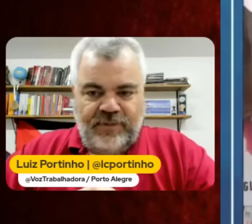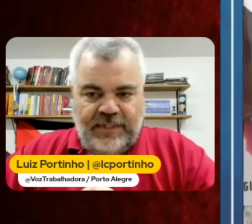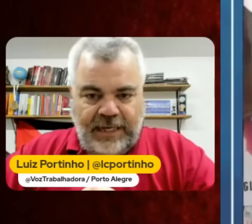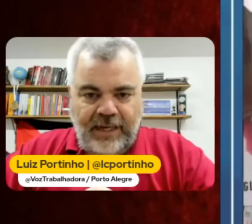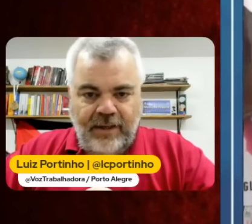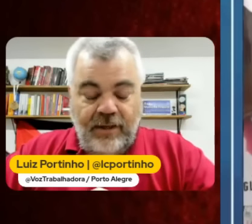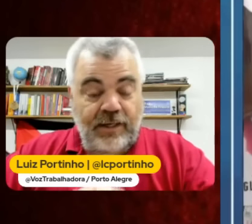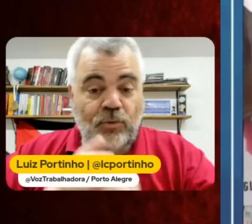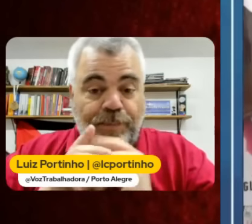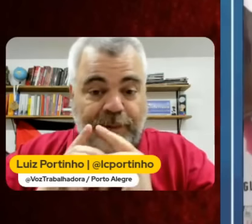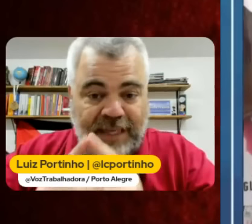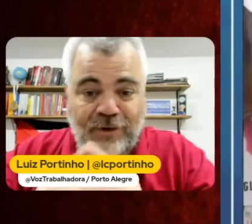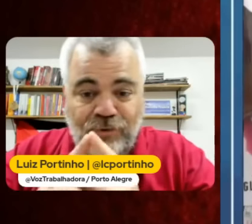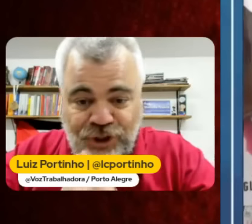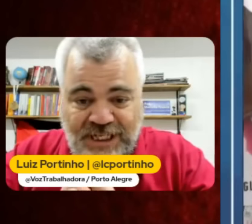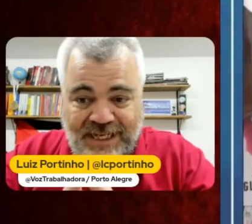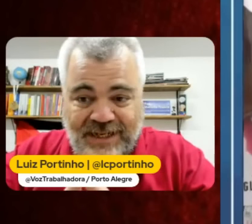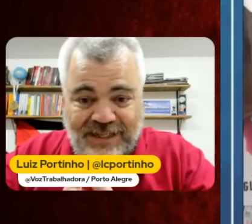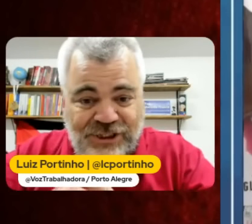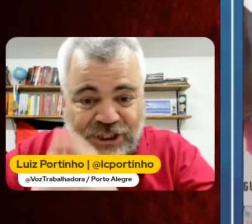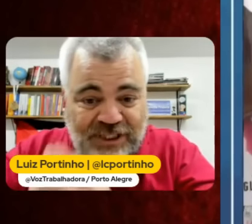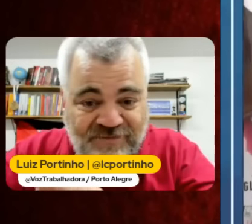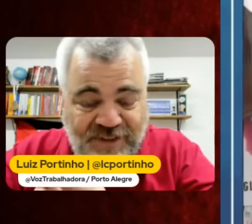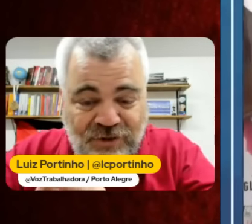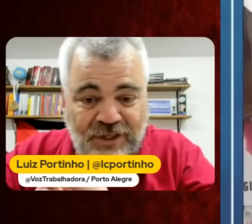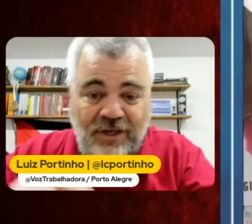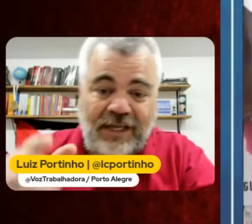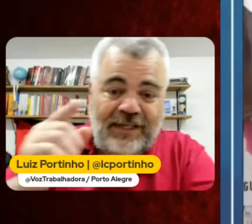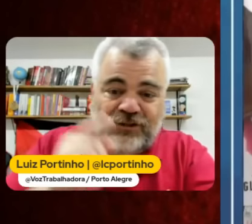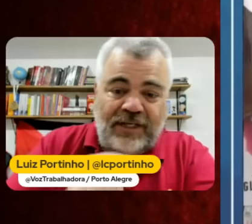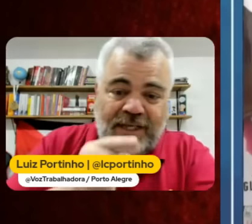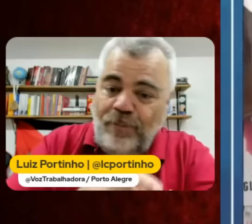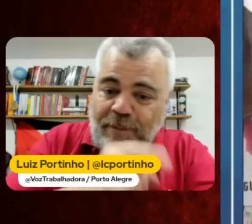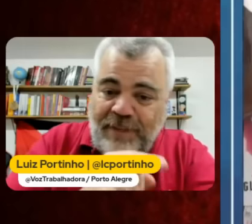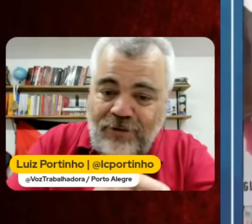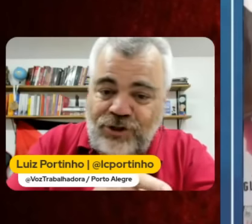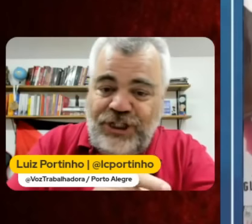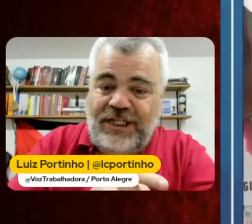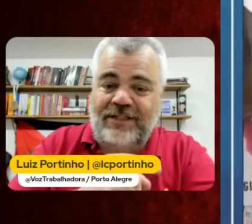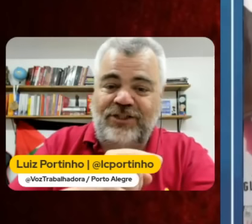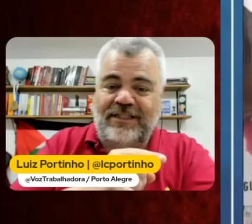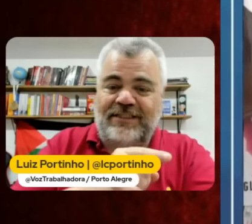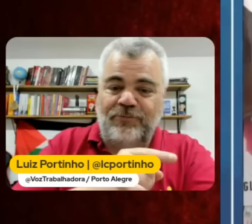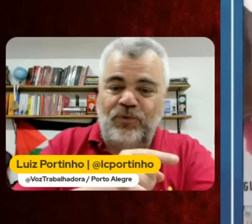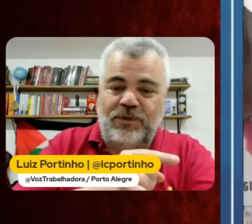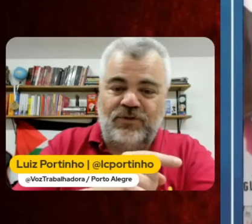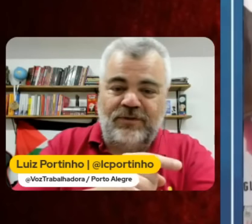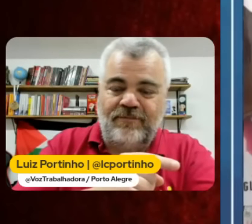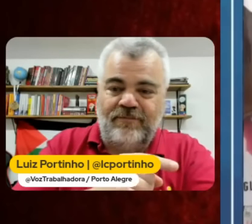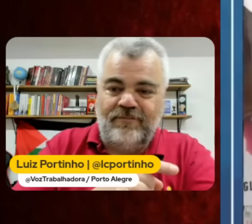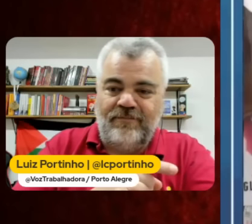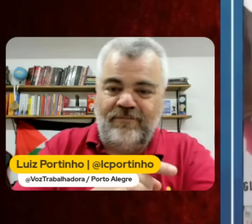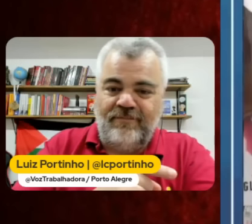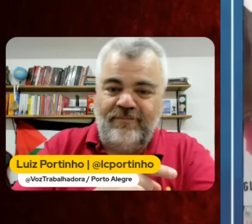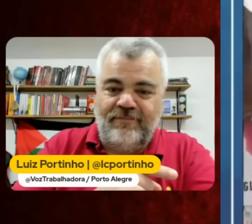tá e no primeiro dia a gente tá vendo aqui ó Isso aqui é o primeiro dia de